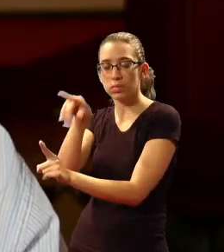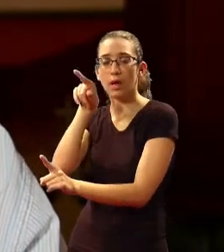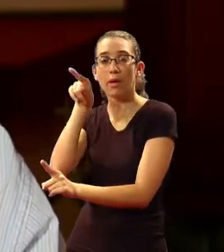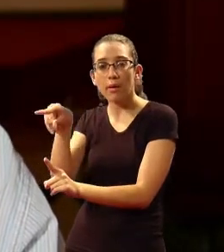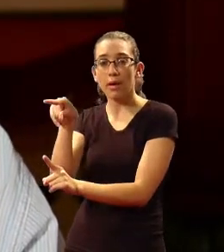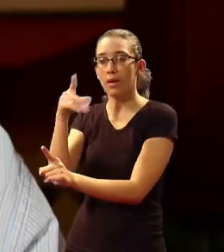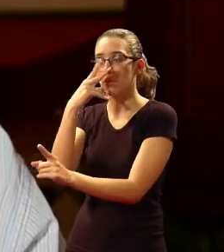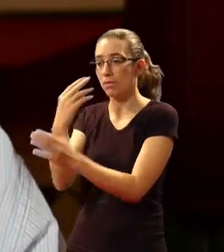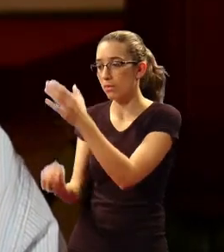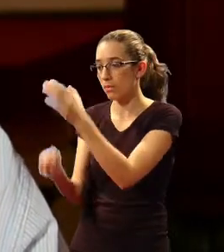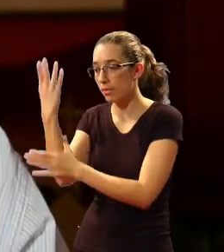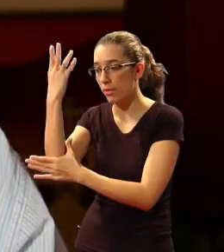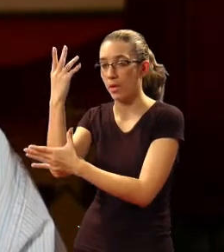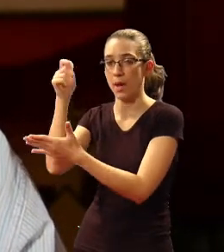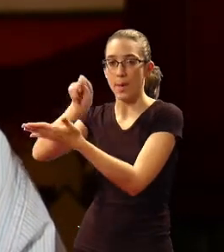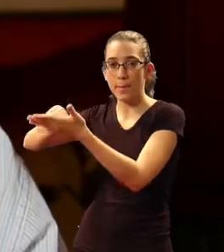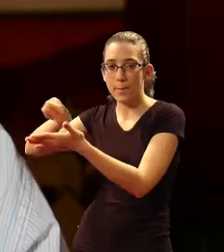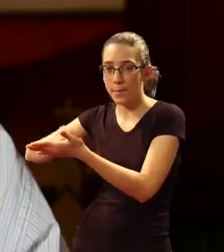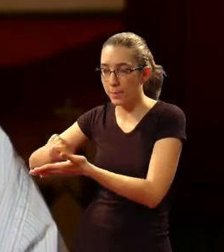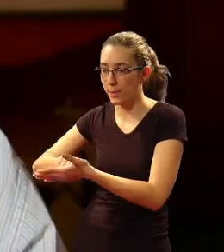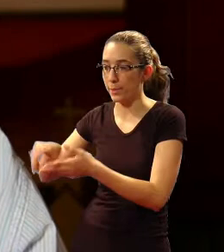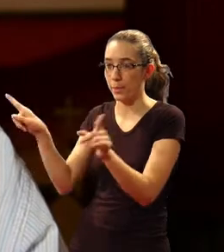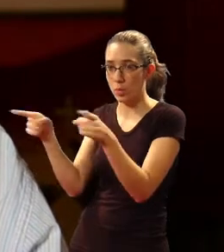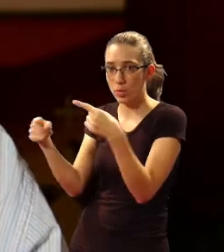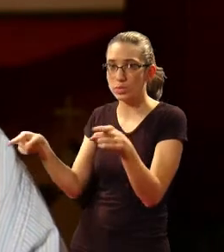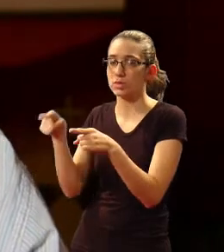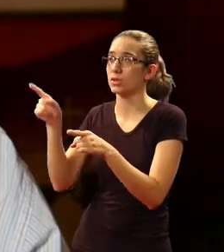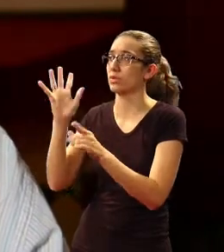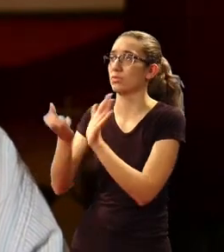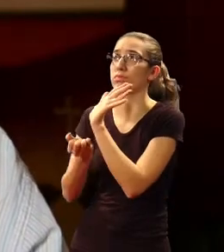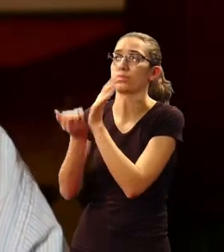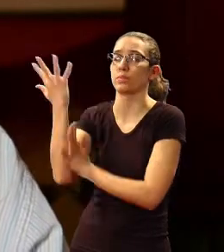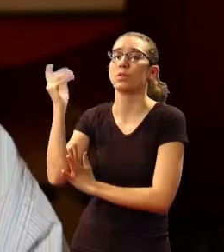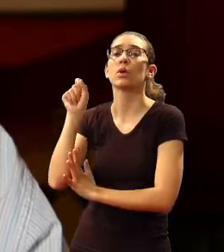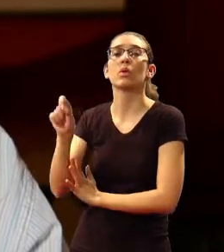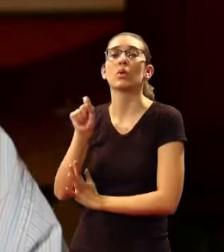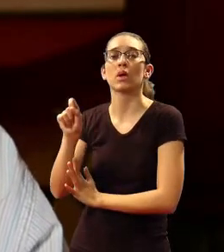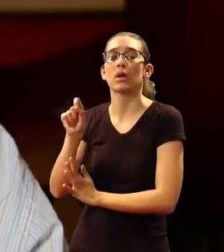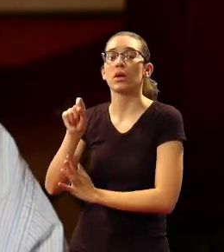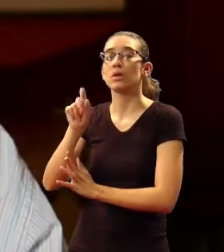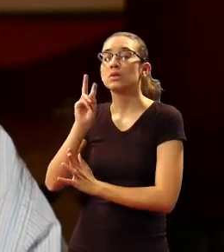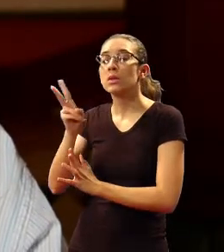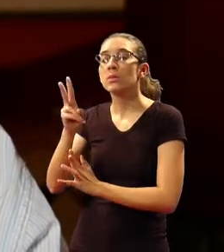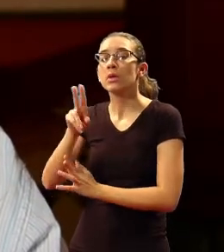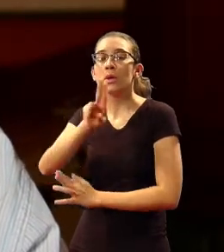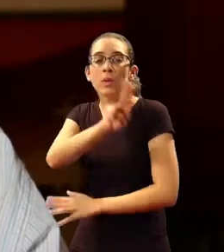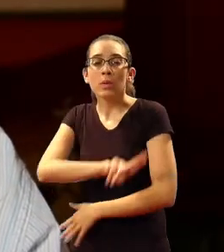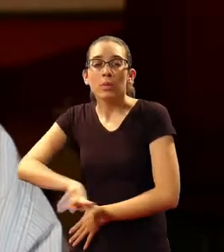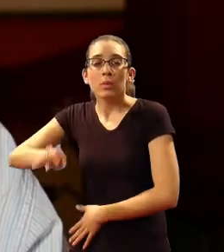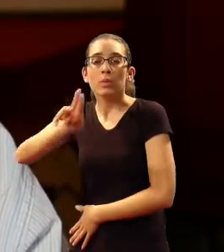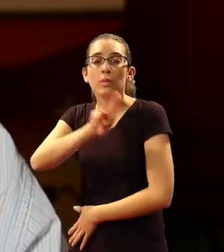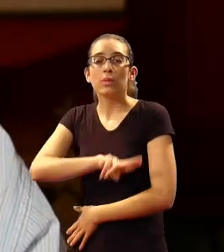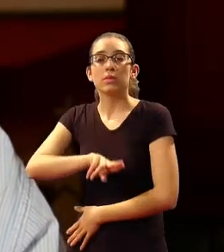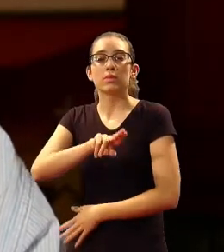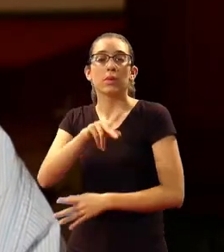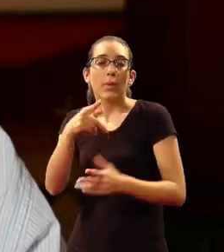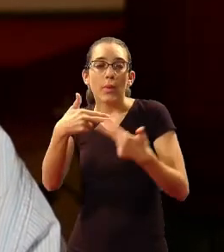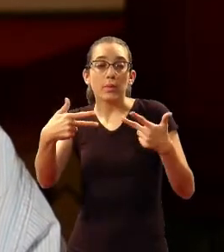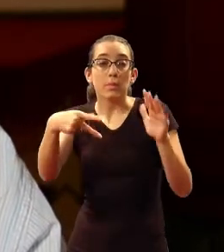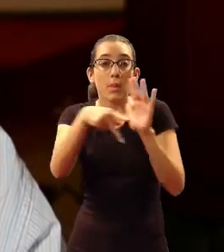como compositor, e fez isso inúmeras vezes, várias vezes, ele se utilizou muito